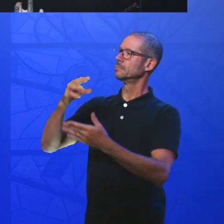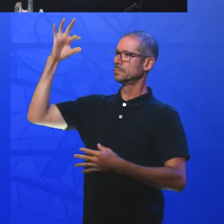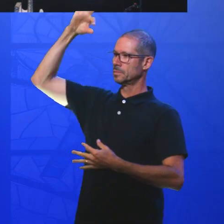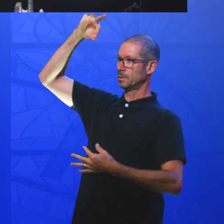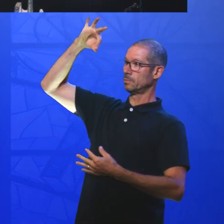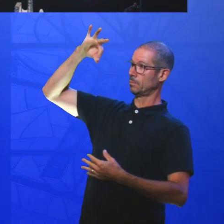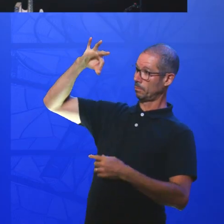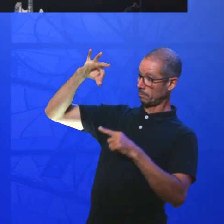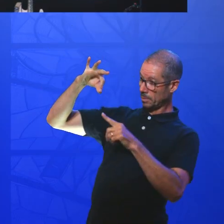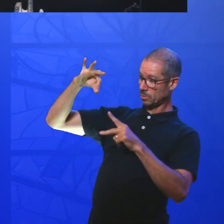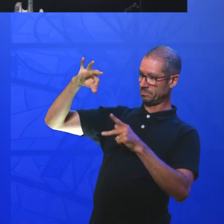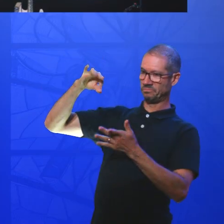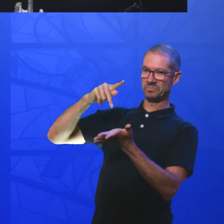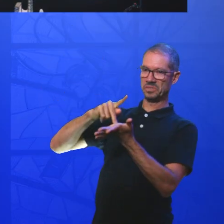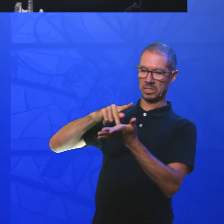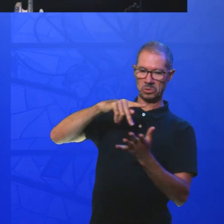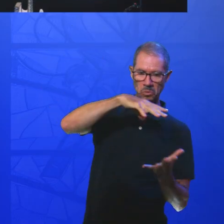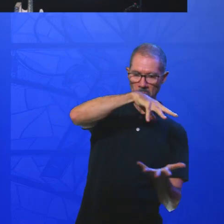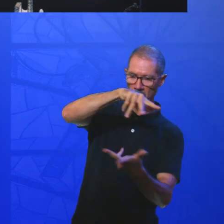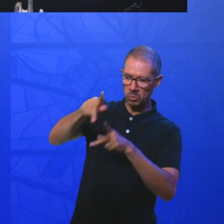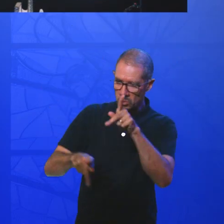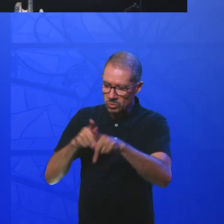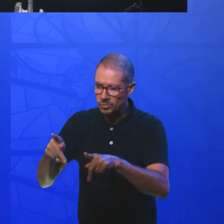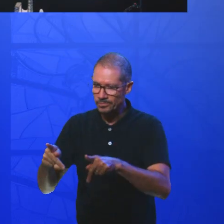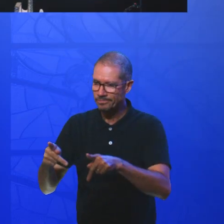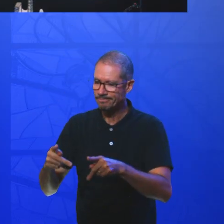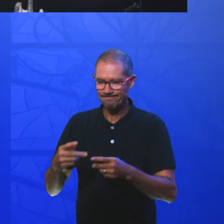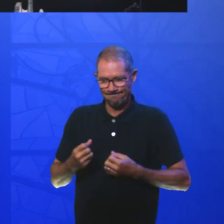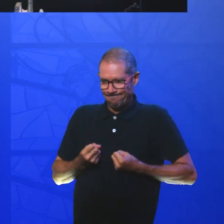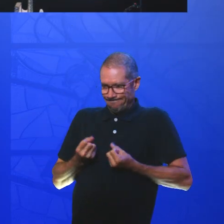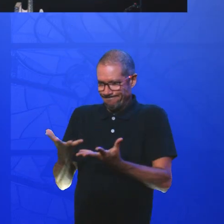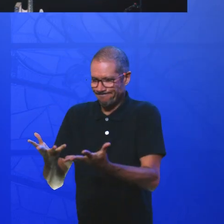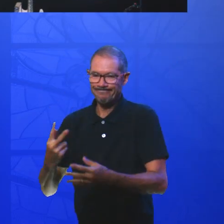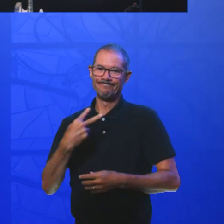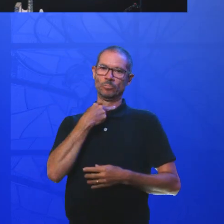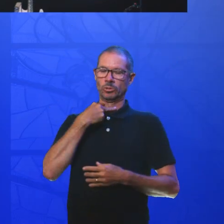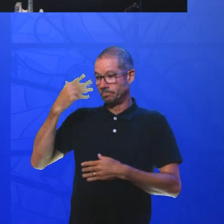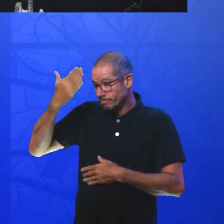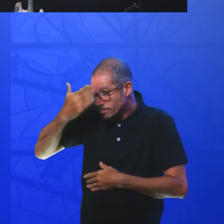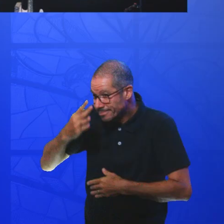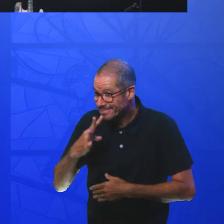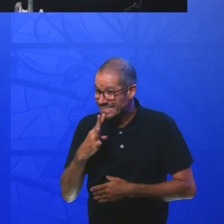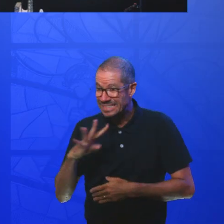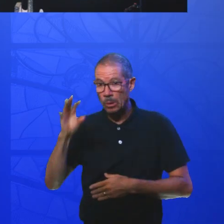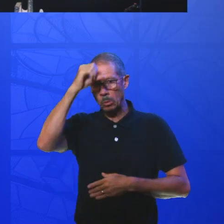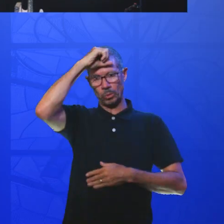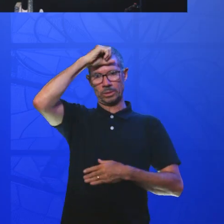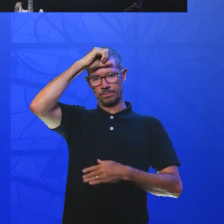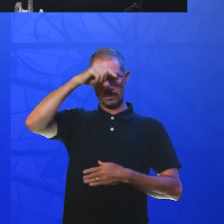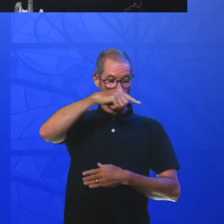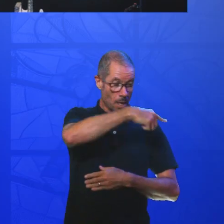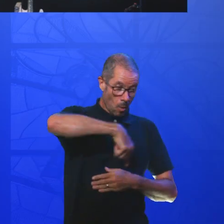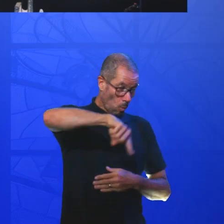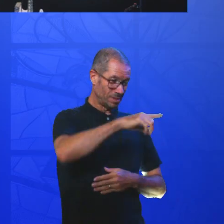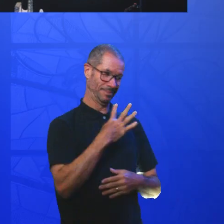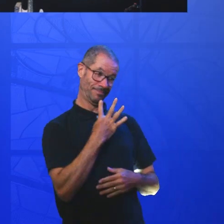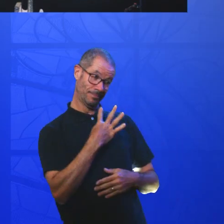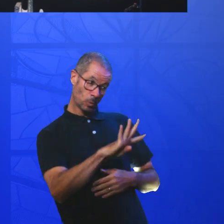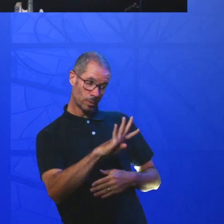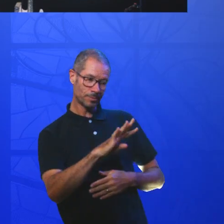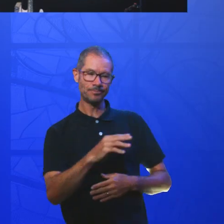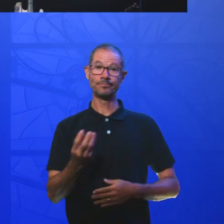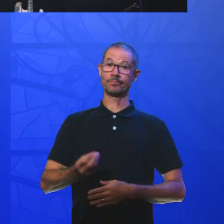mundo não pode recebê-lo, porque não o vê nem o conhece. Mas vocês o conhecem, pois